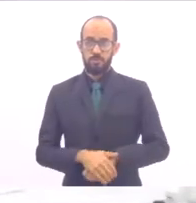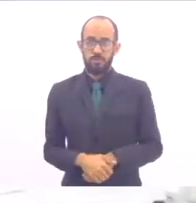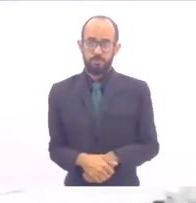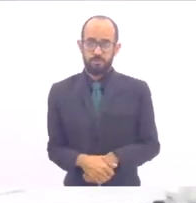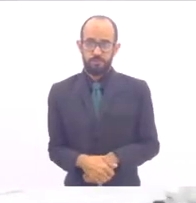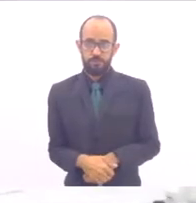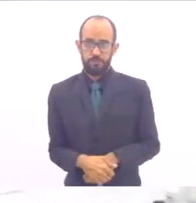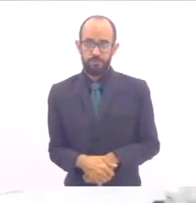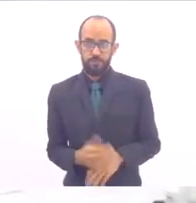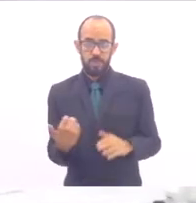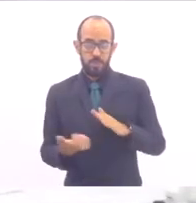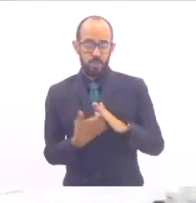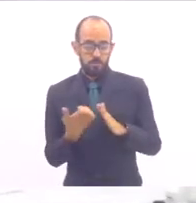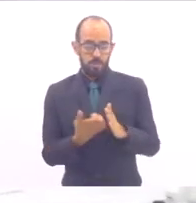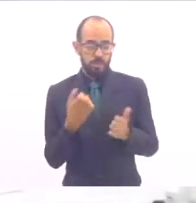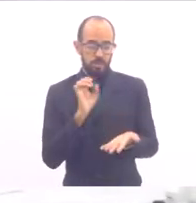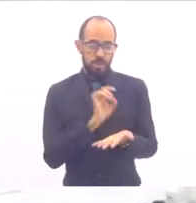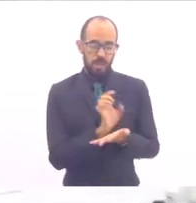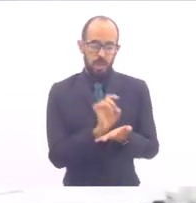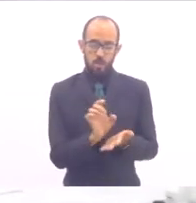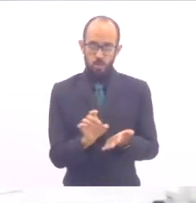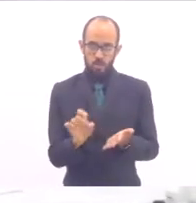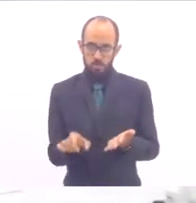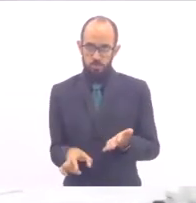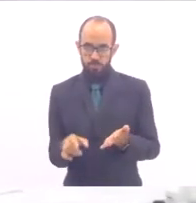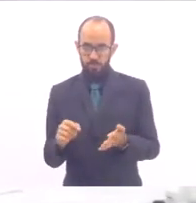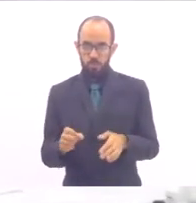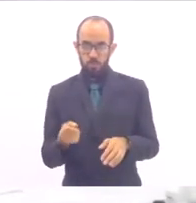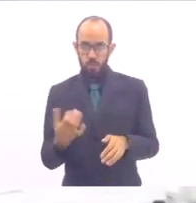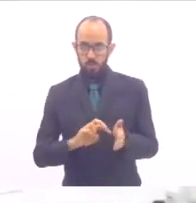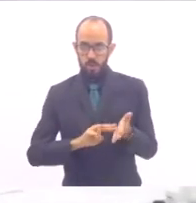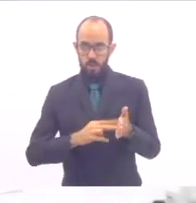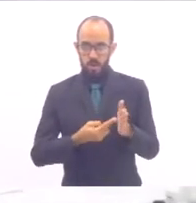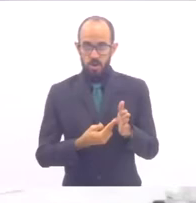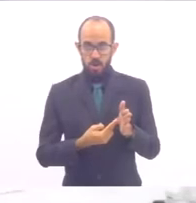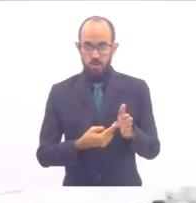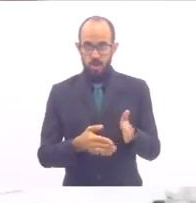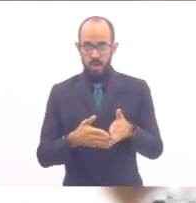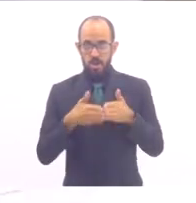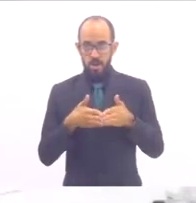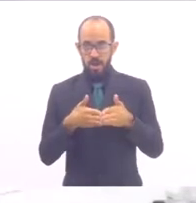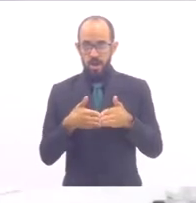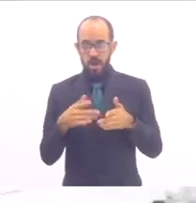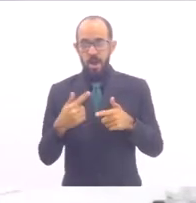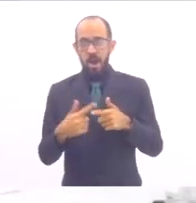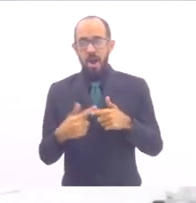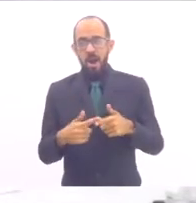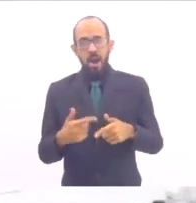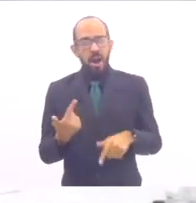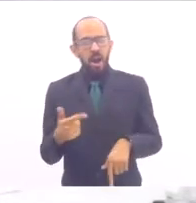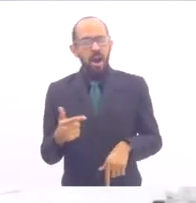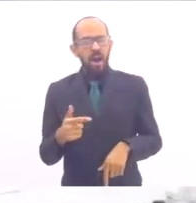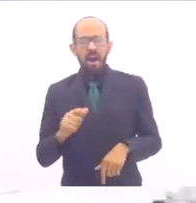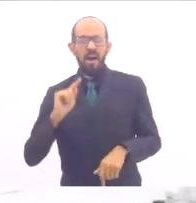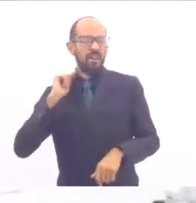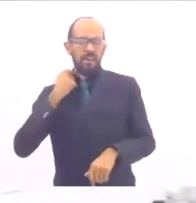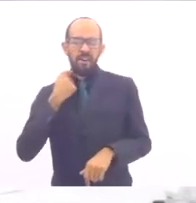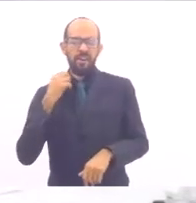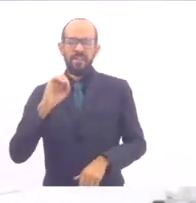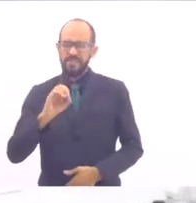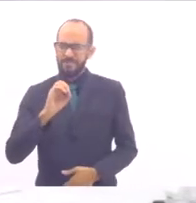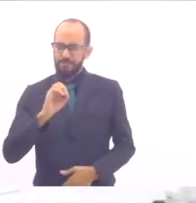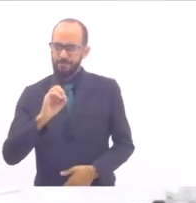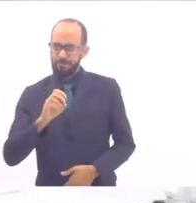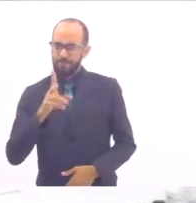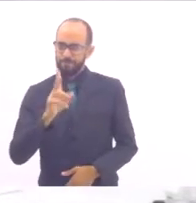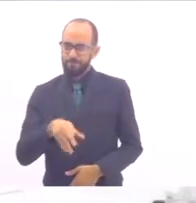aí é empresa por empresa. Na renovação da licença, porque, veja bem, não existe poluição zero. Mesmo que uma empresa, que o